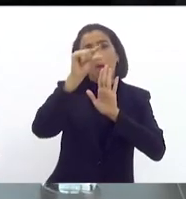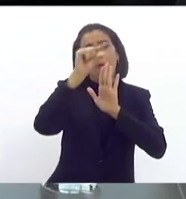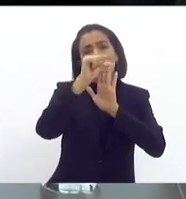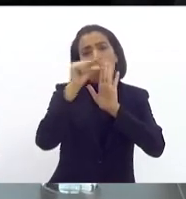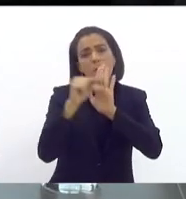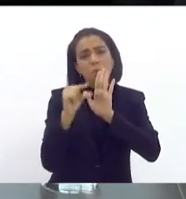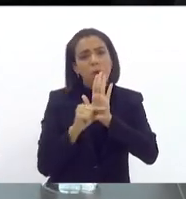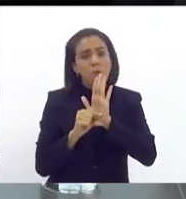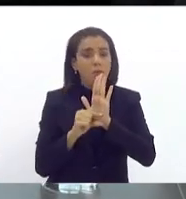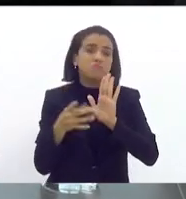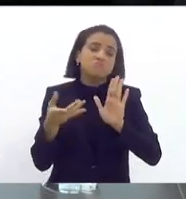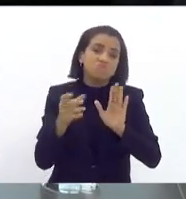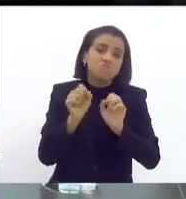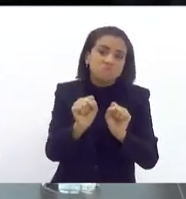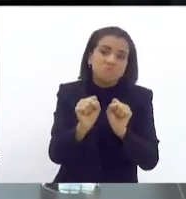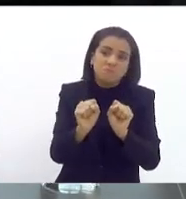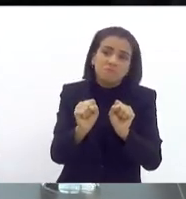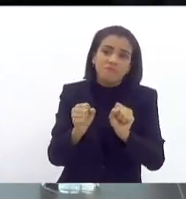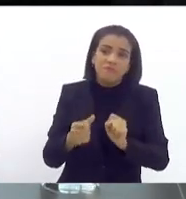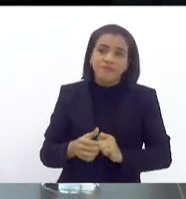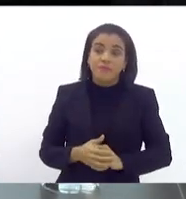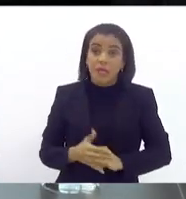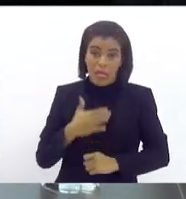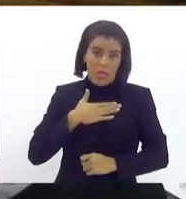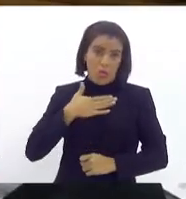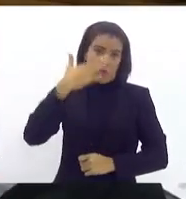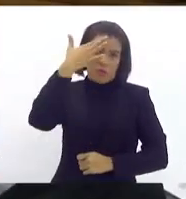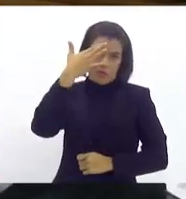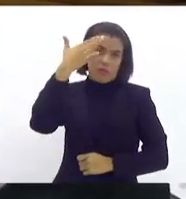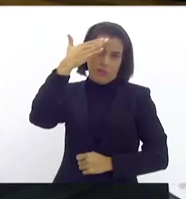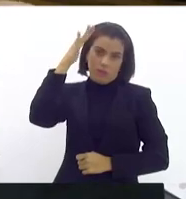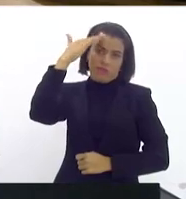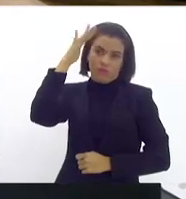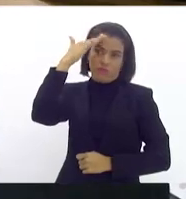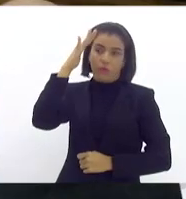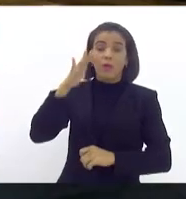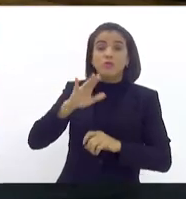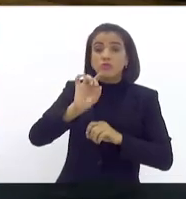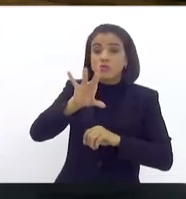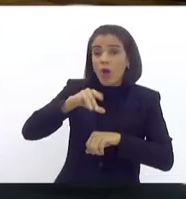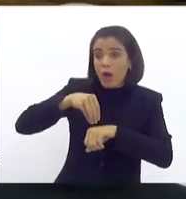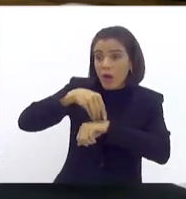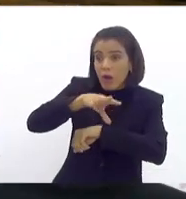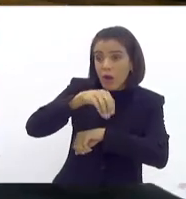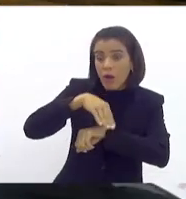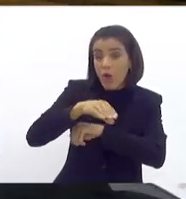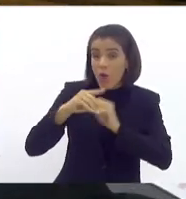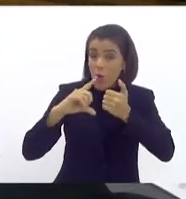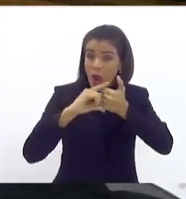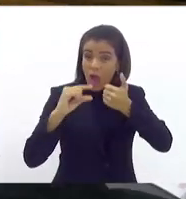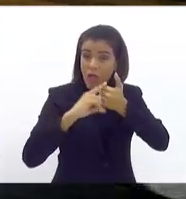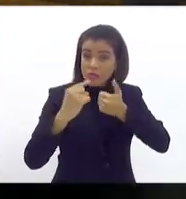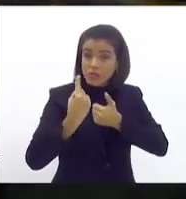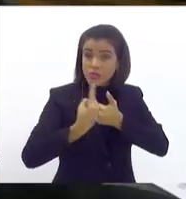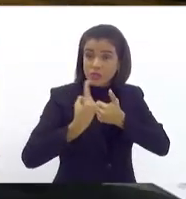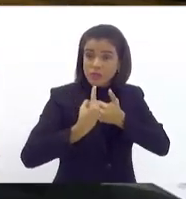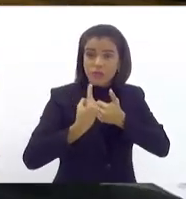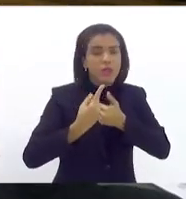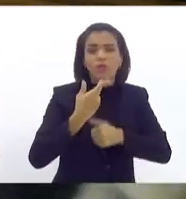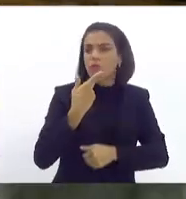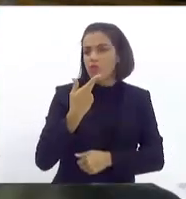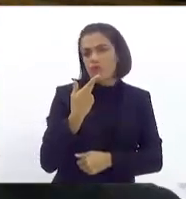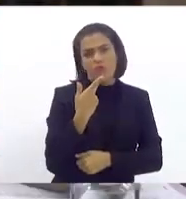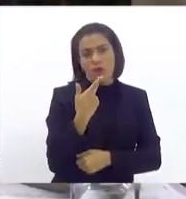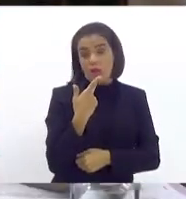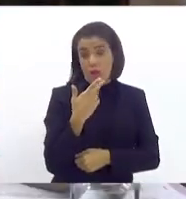tanto emendas. A emenda, enfim. Não, eu entendo, eu só quero deixar claro que o artigo 1º não está